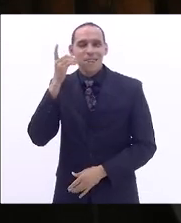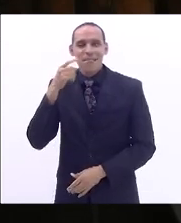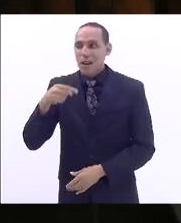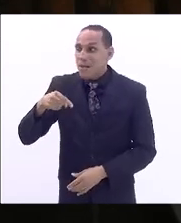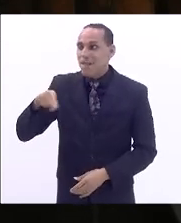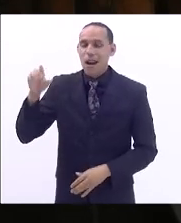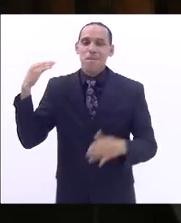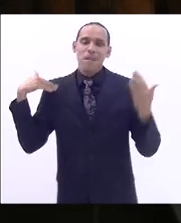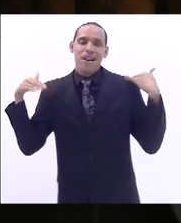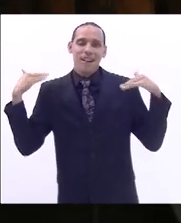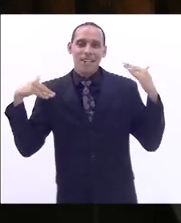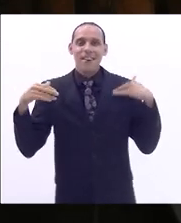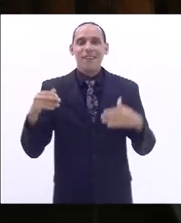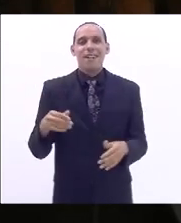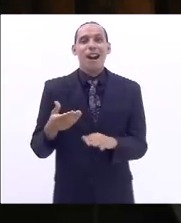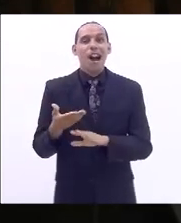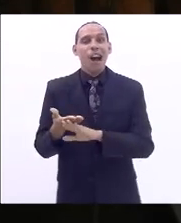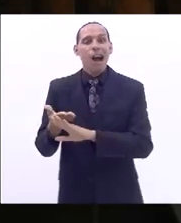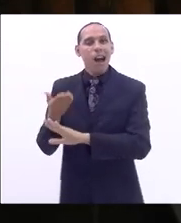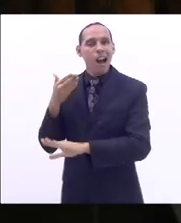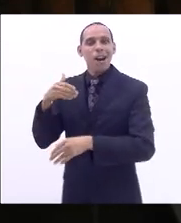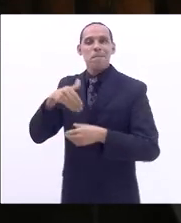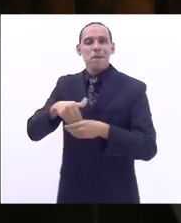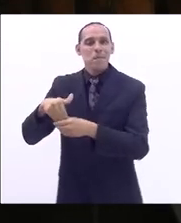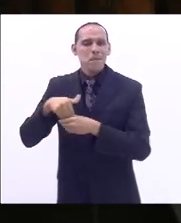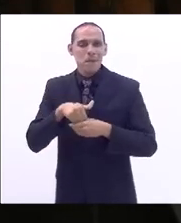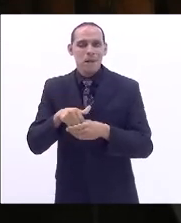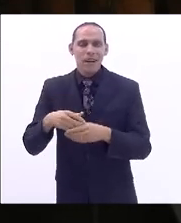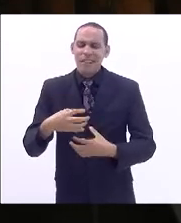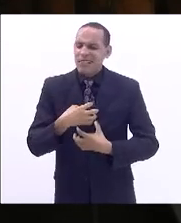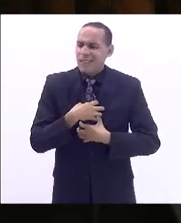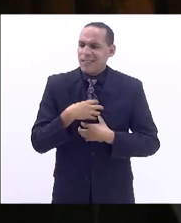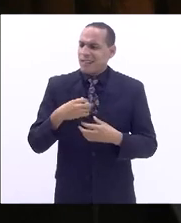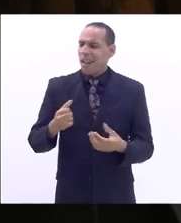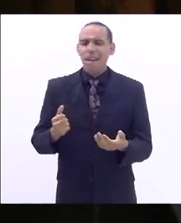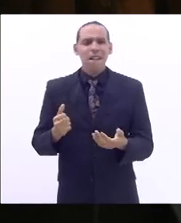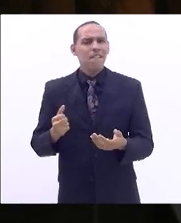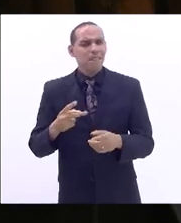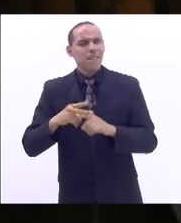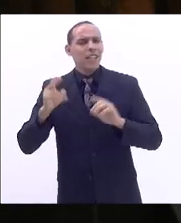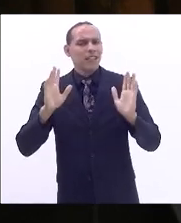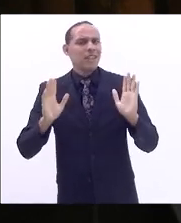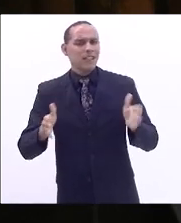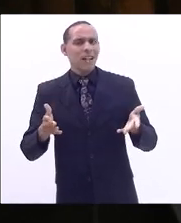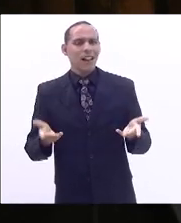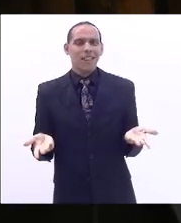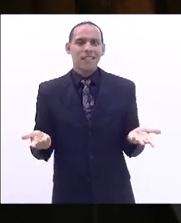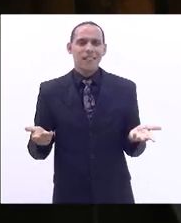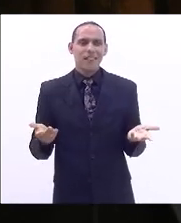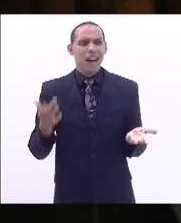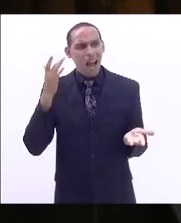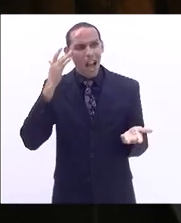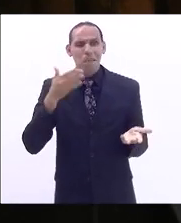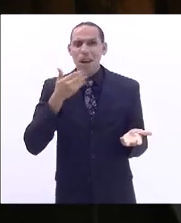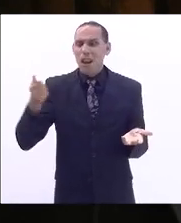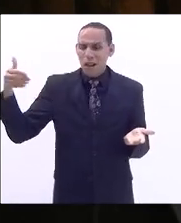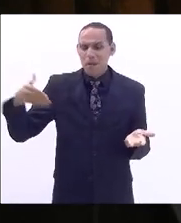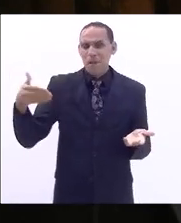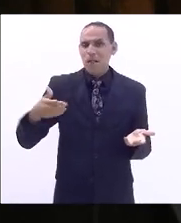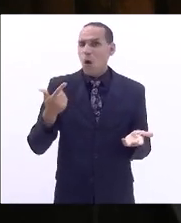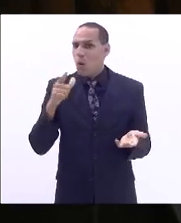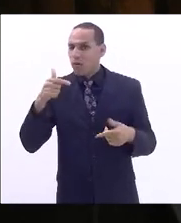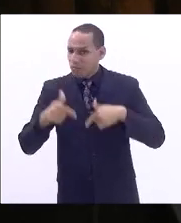deputada que foi passear nas vésperas da eleição Talvez para a sensação que já ganhou eleição tá eu deveria está aqui pelo menos eu vejo os outros políticos